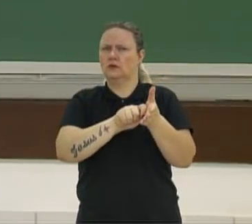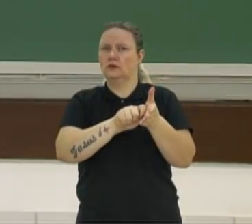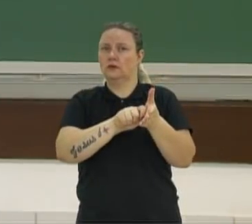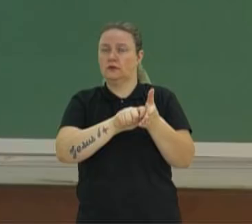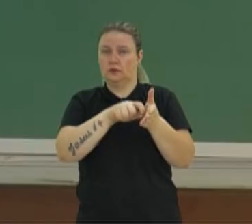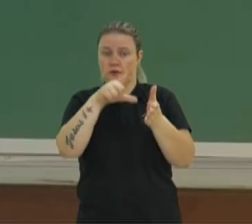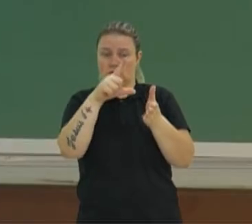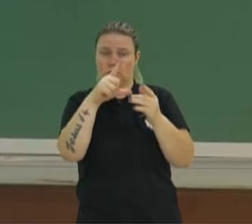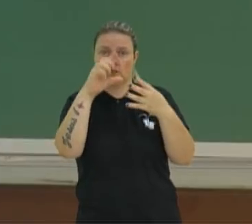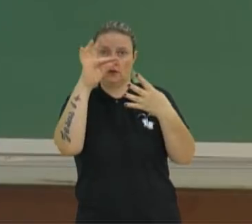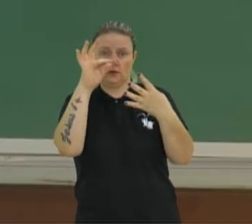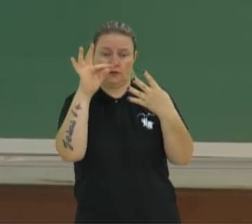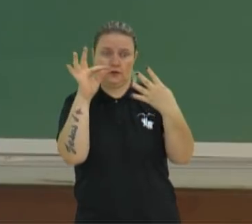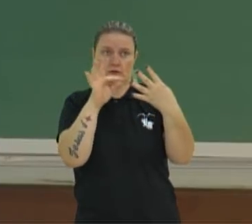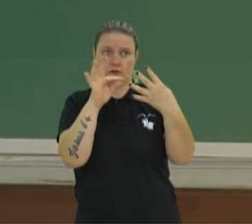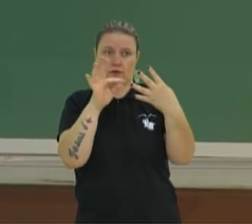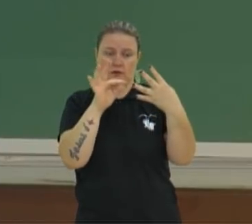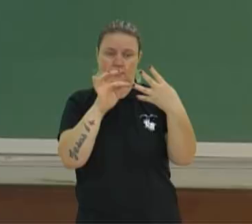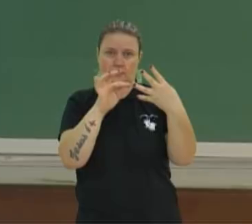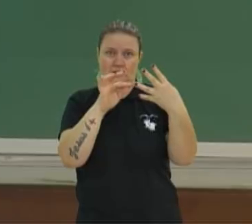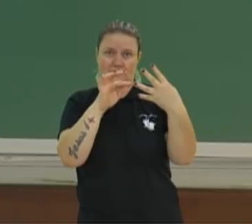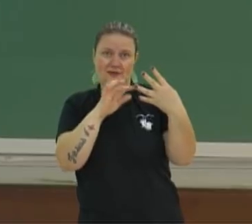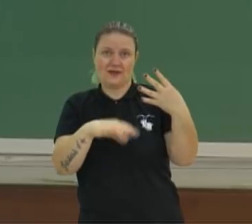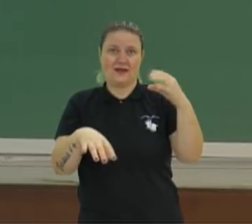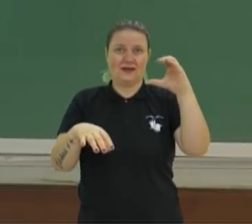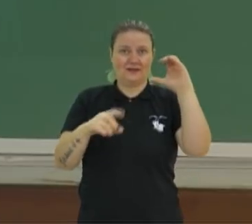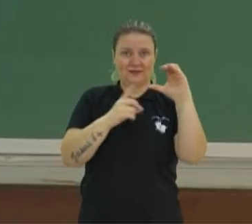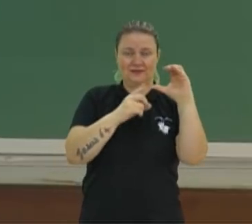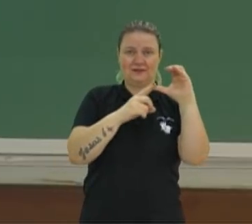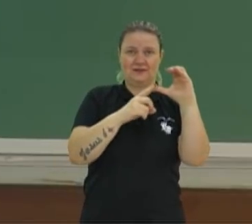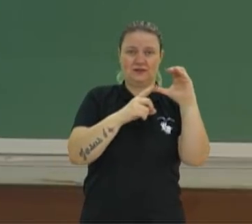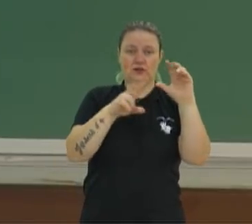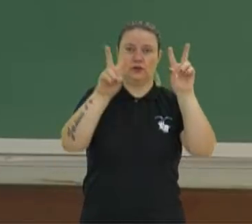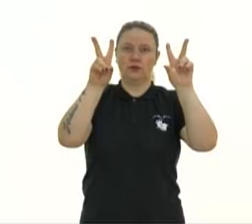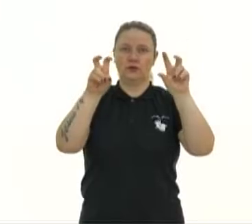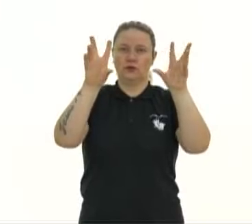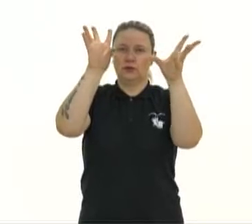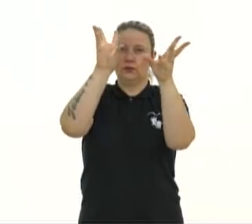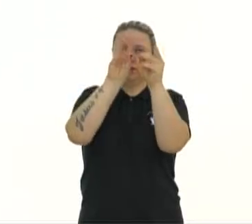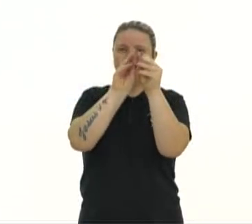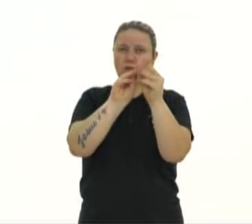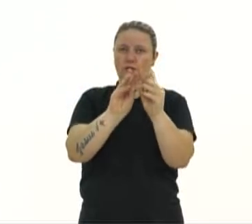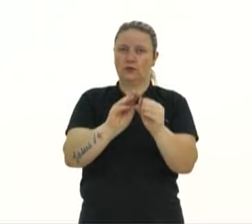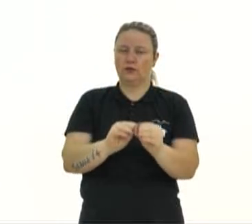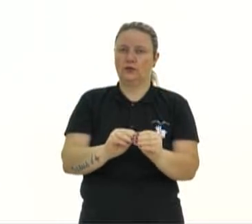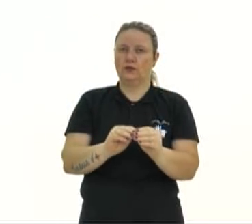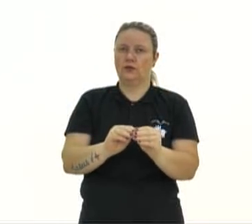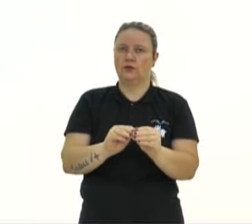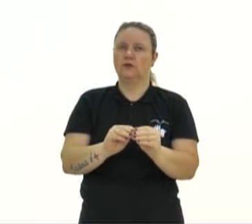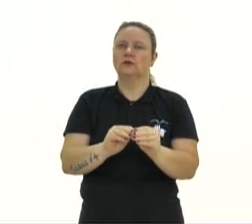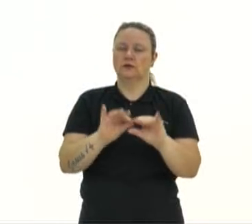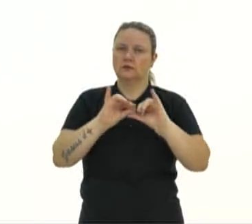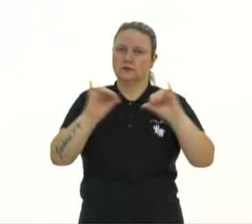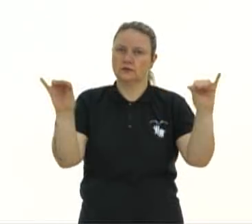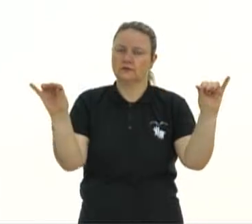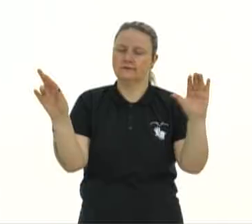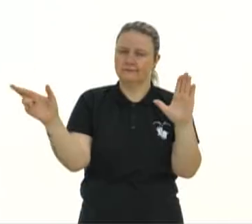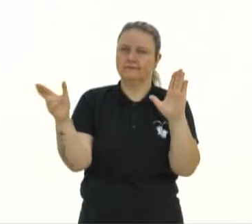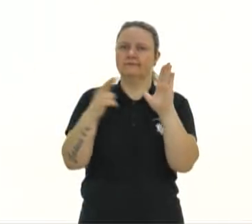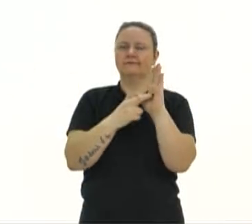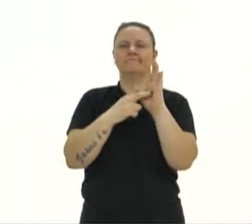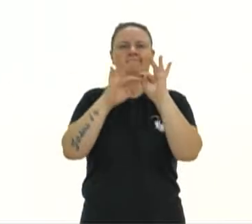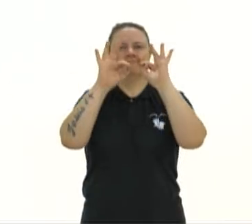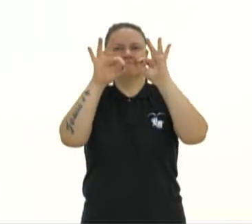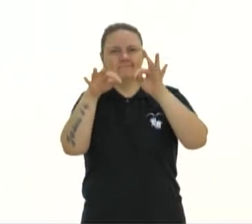marcou a letra C, que o título resume o assunto da notícia, é a resposta correta.